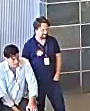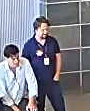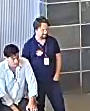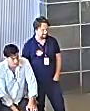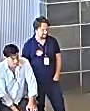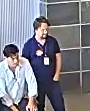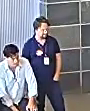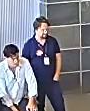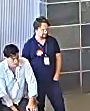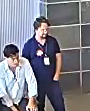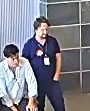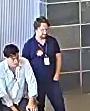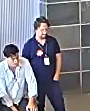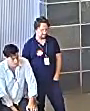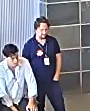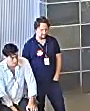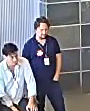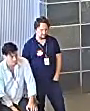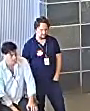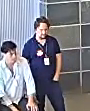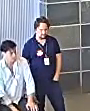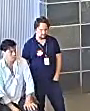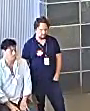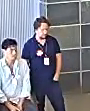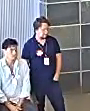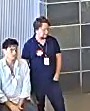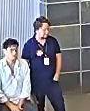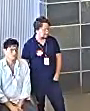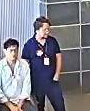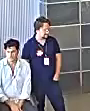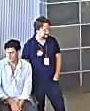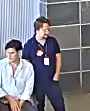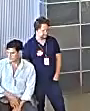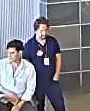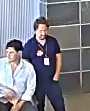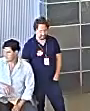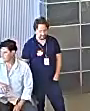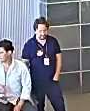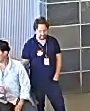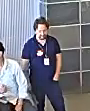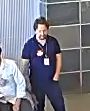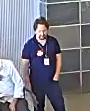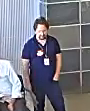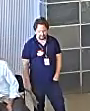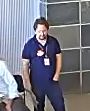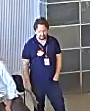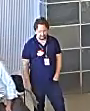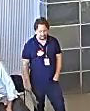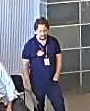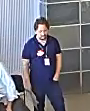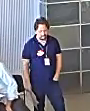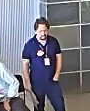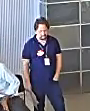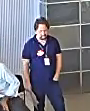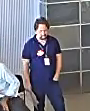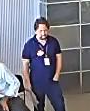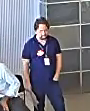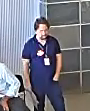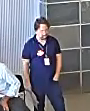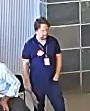sbo é para ser usado ban de banal assim respondendo a senhora Jaira